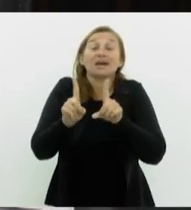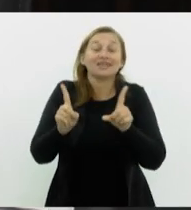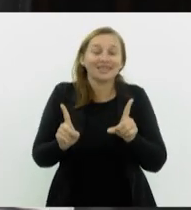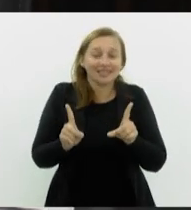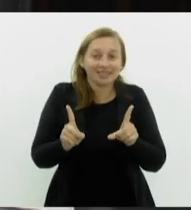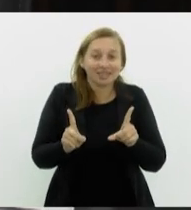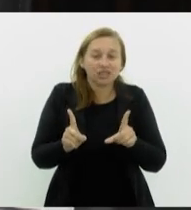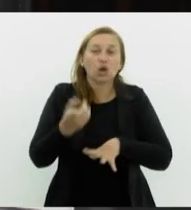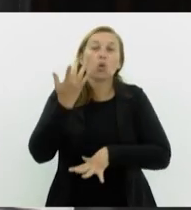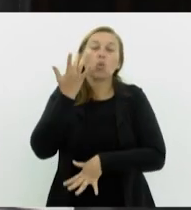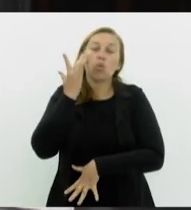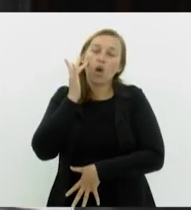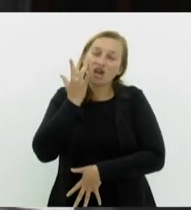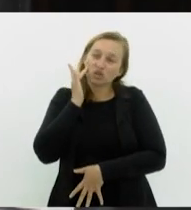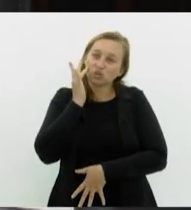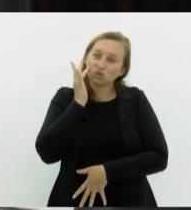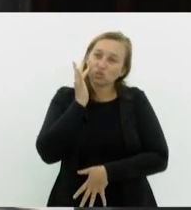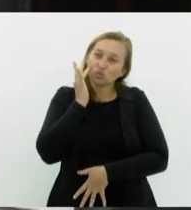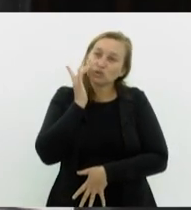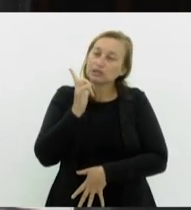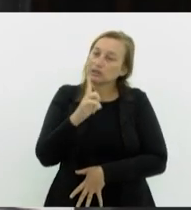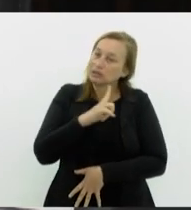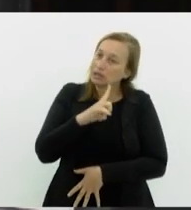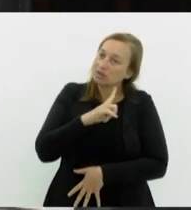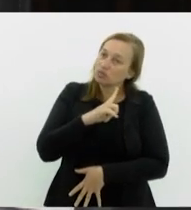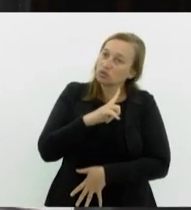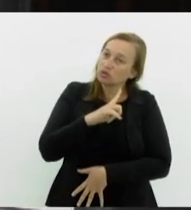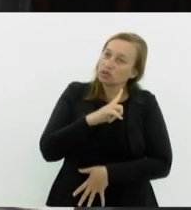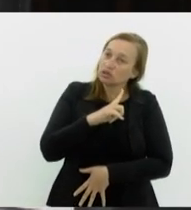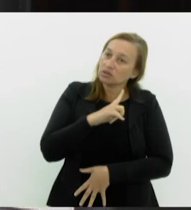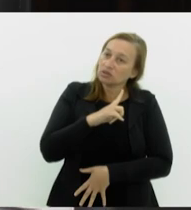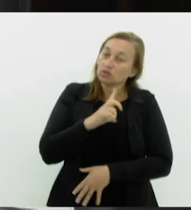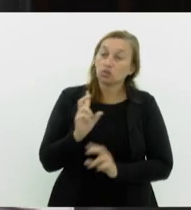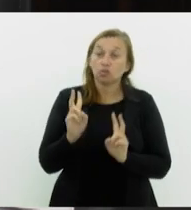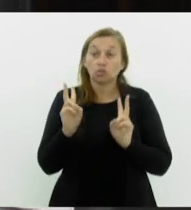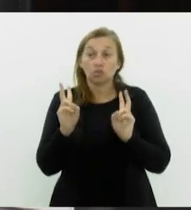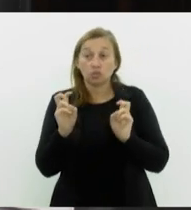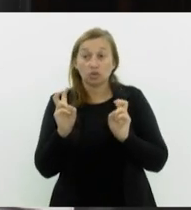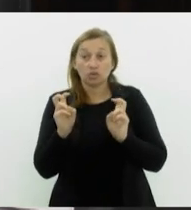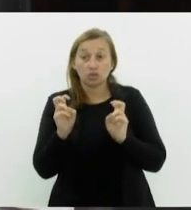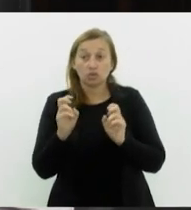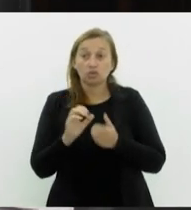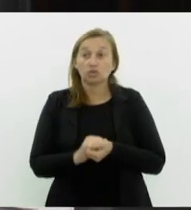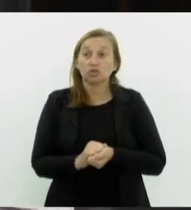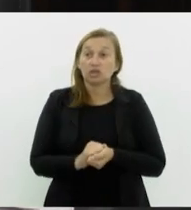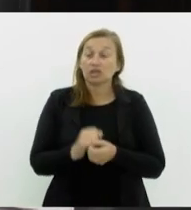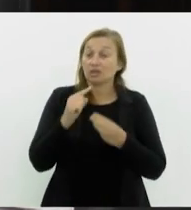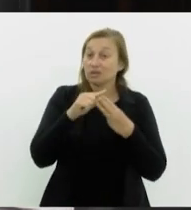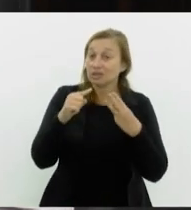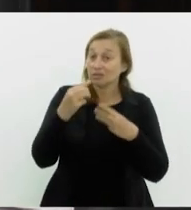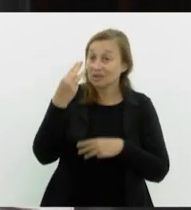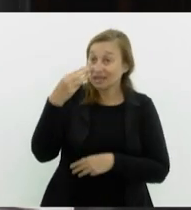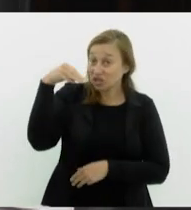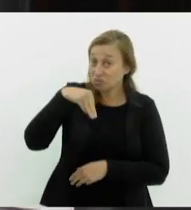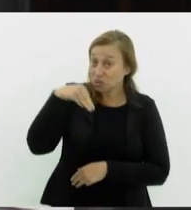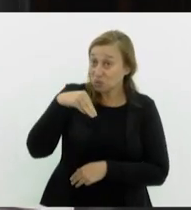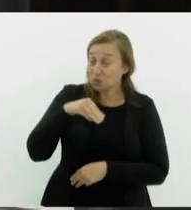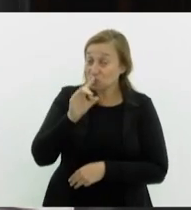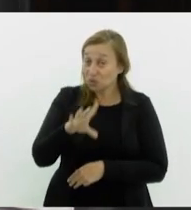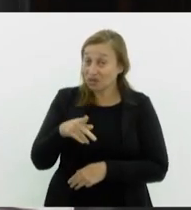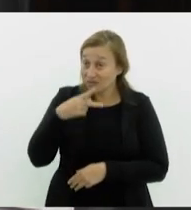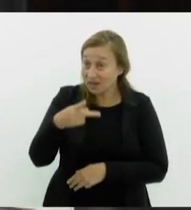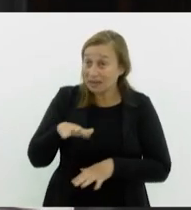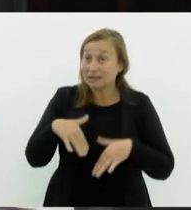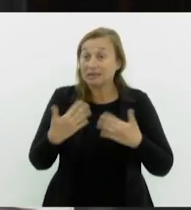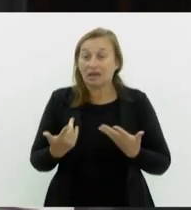mas eu acho que nós temos uma questão protocolar, que são os 3 minutos máximos de fala,